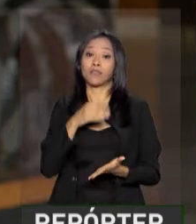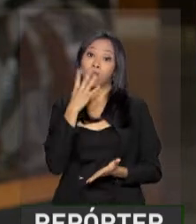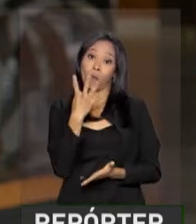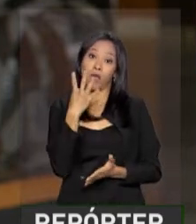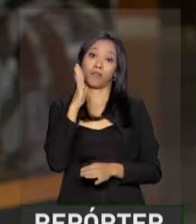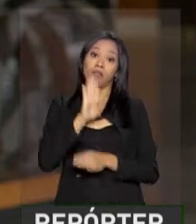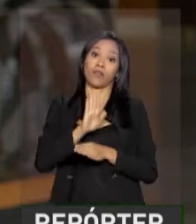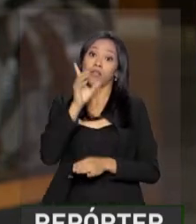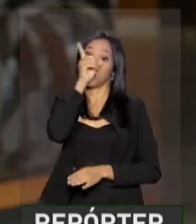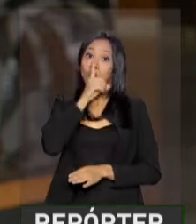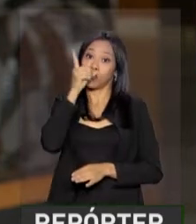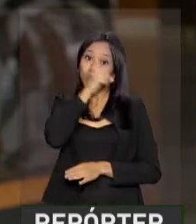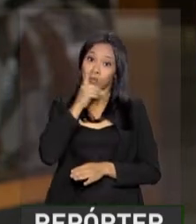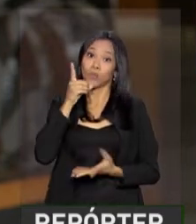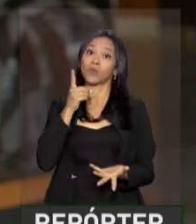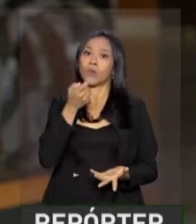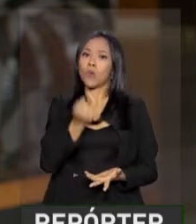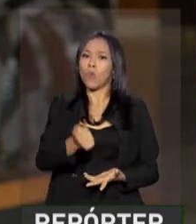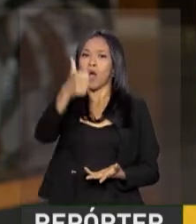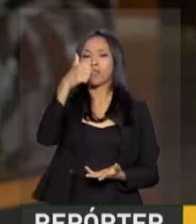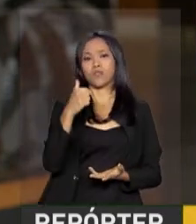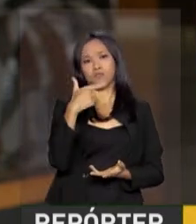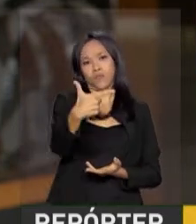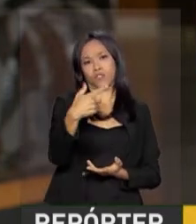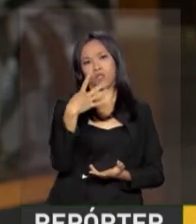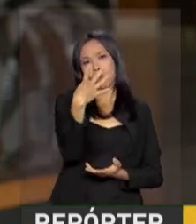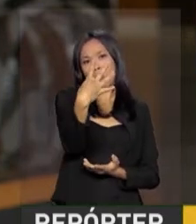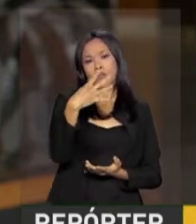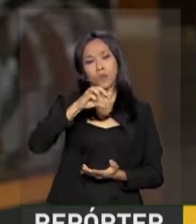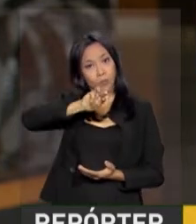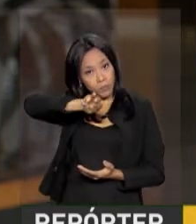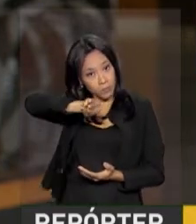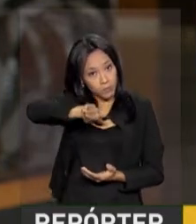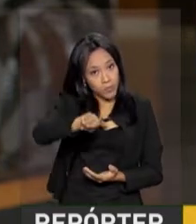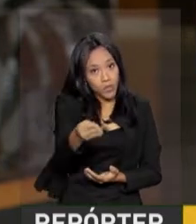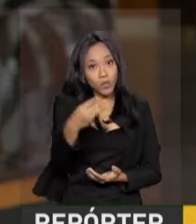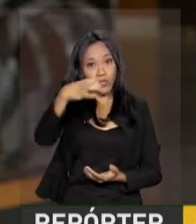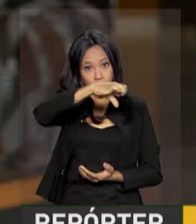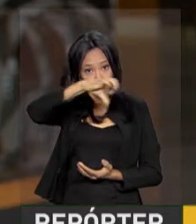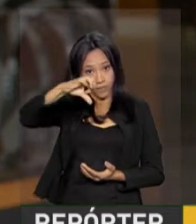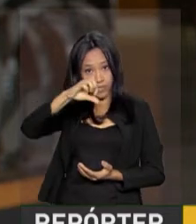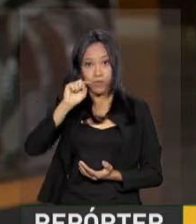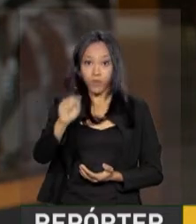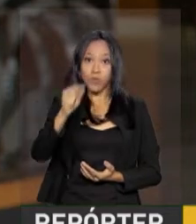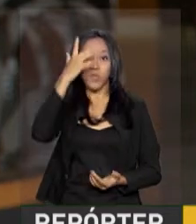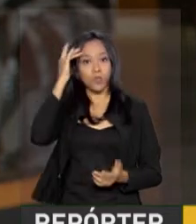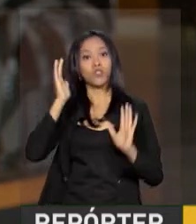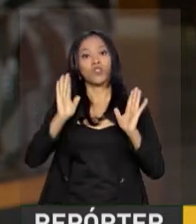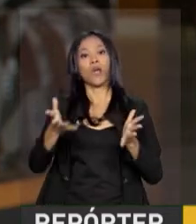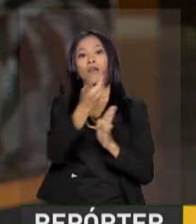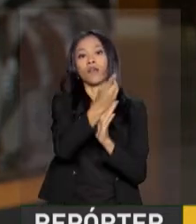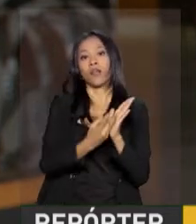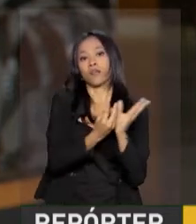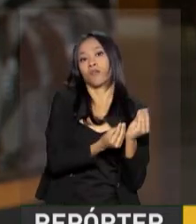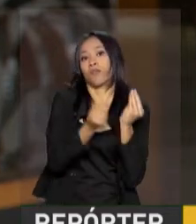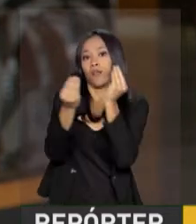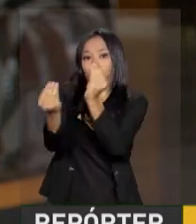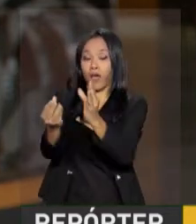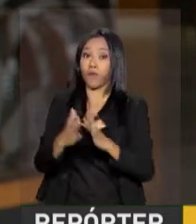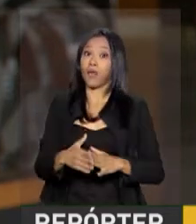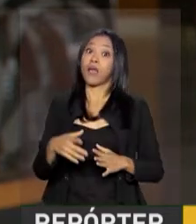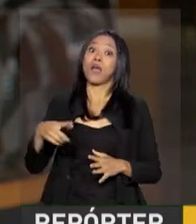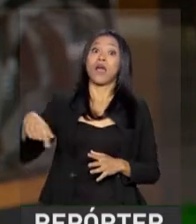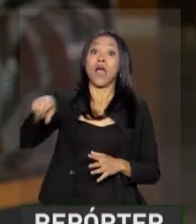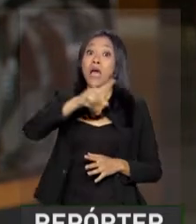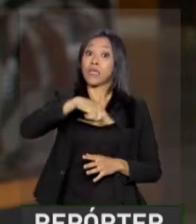deste domingo ou seja quase 24 milhões e 900 mil pessoas a receita alerta que os contribuintes que